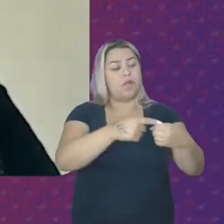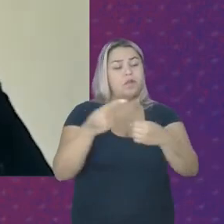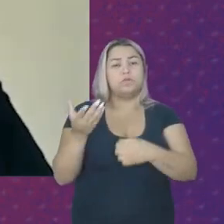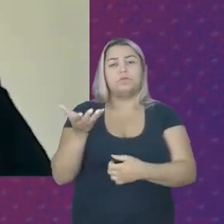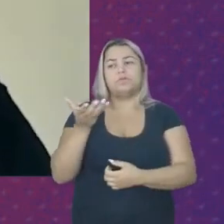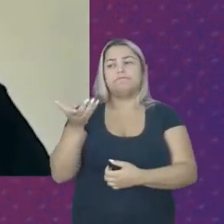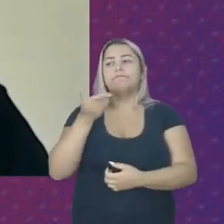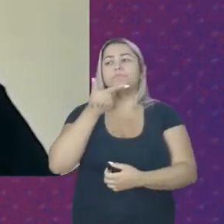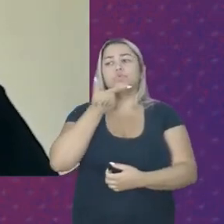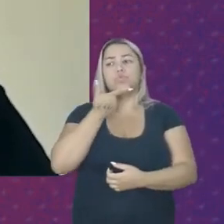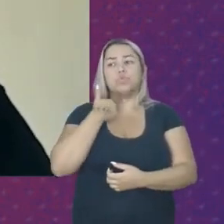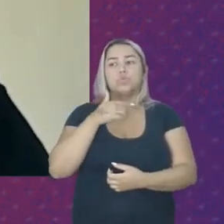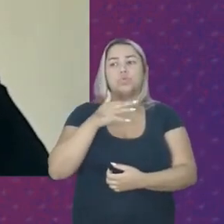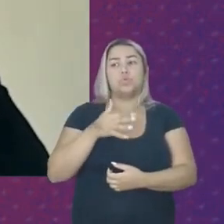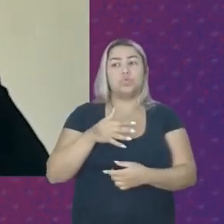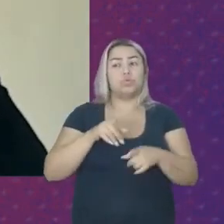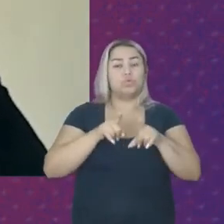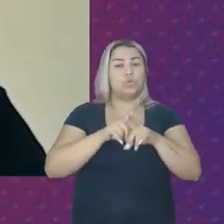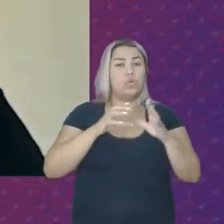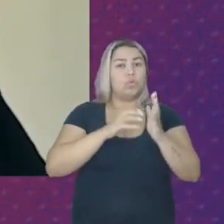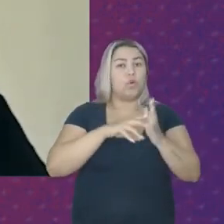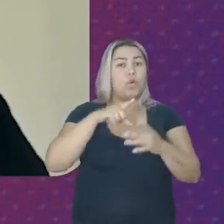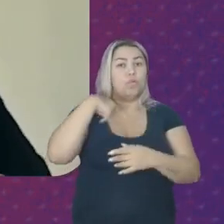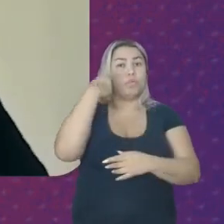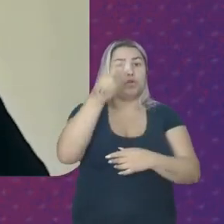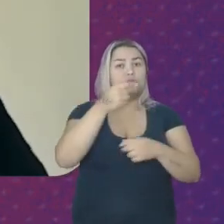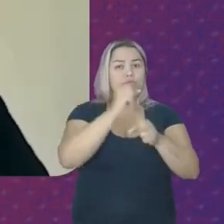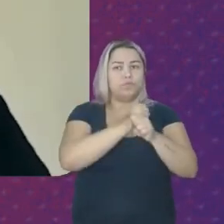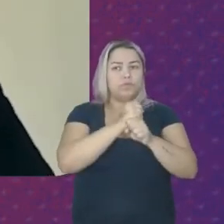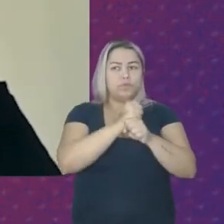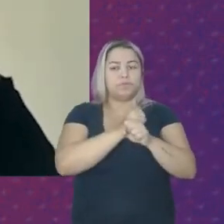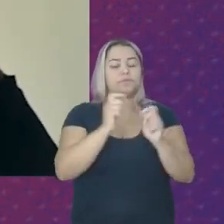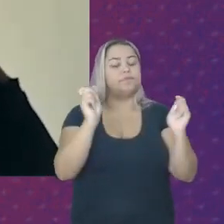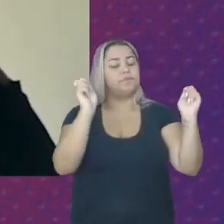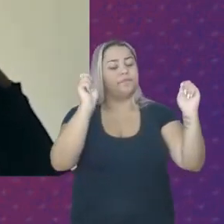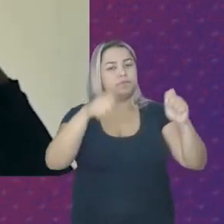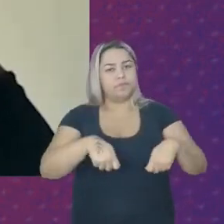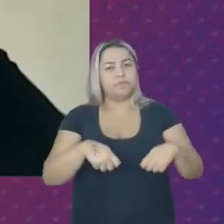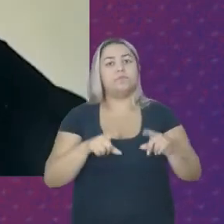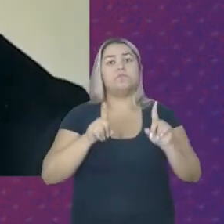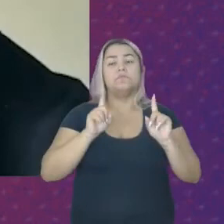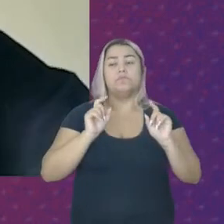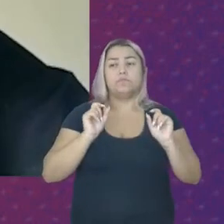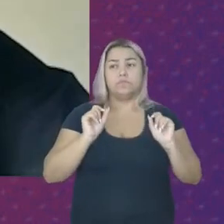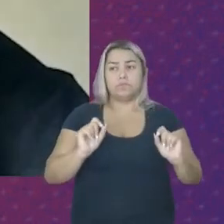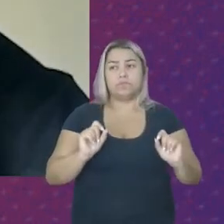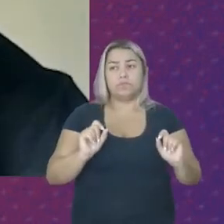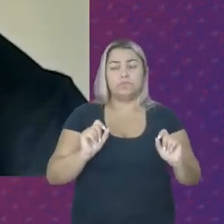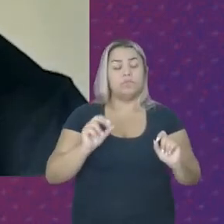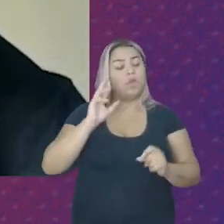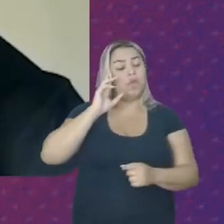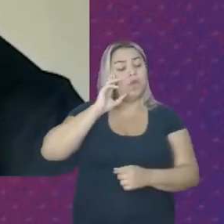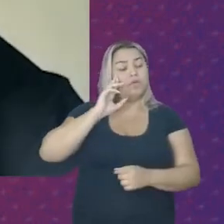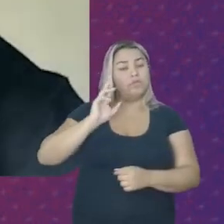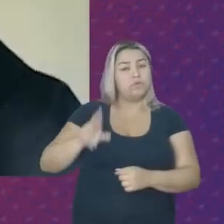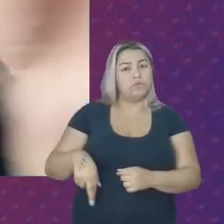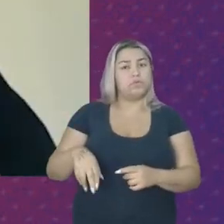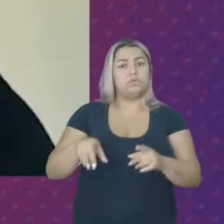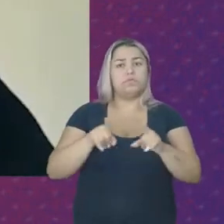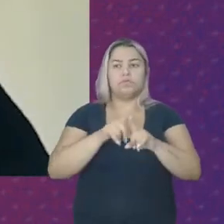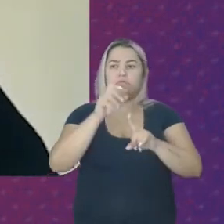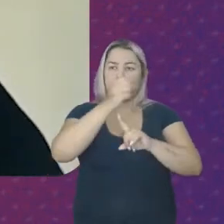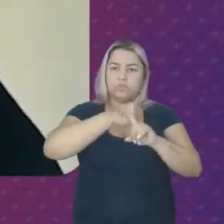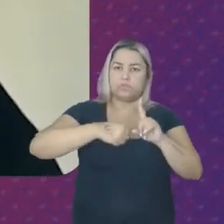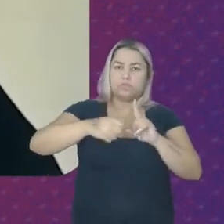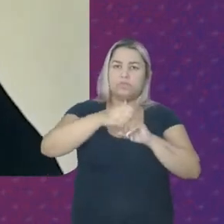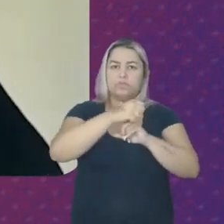ver construídas a partir das eleições do próximo ano. A gente precisa refletir sobre as necessidades das sociedades a